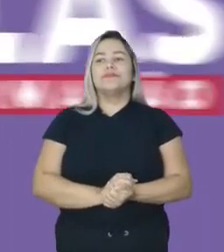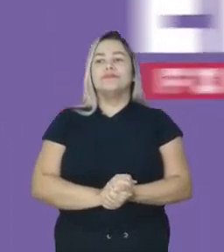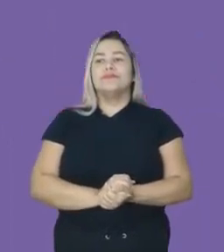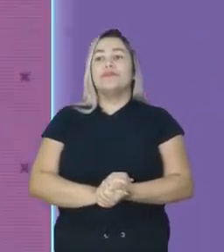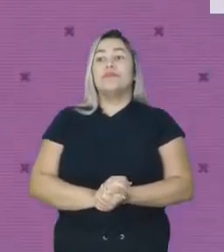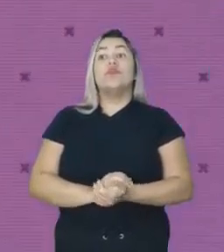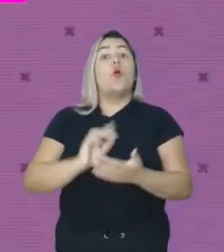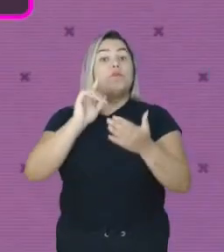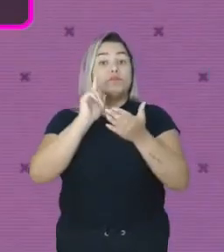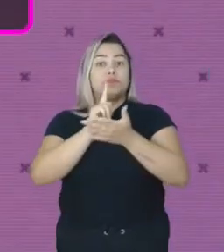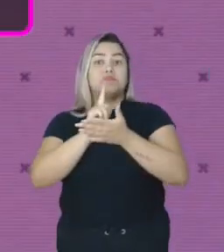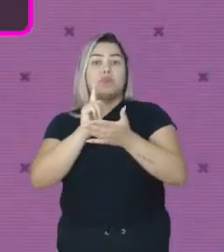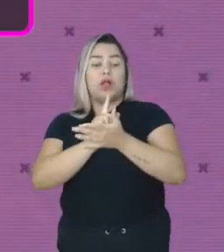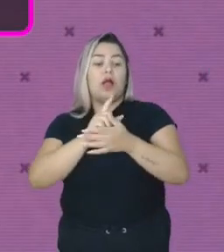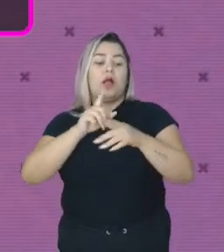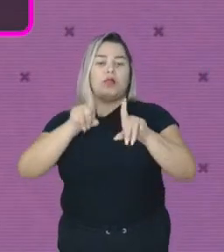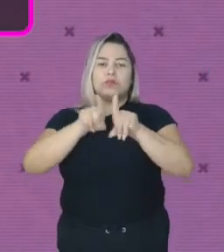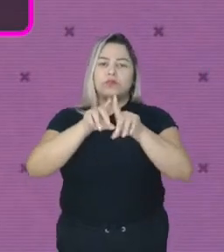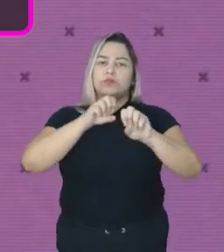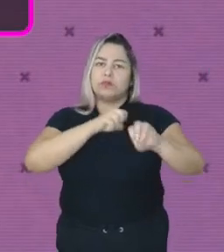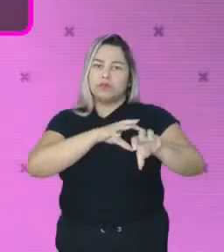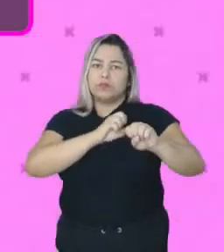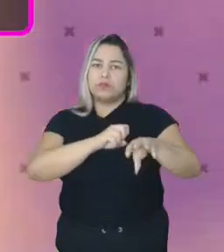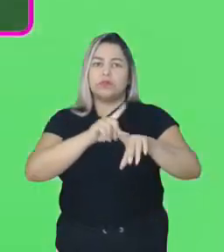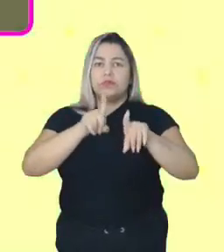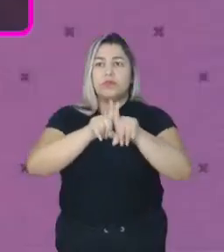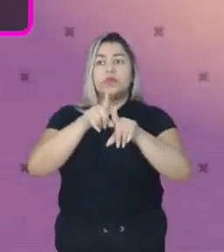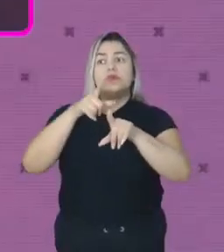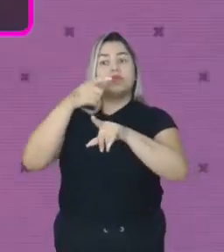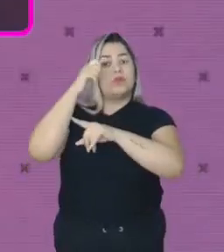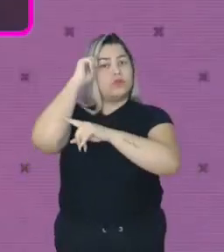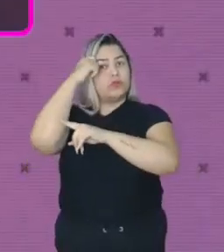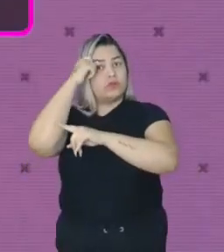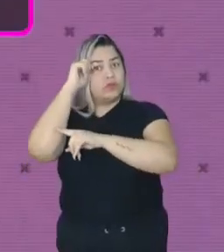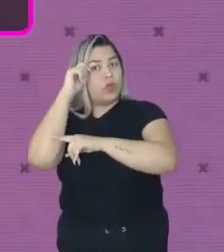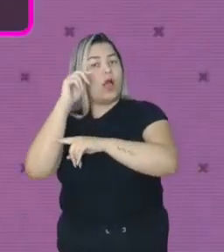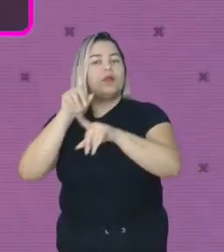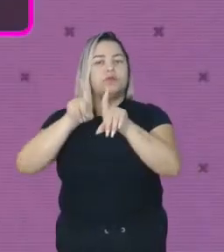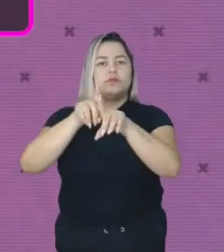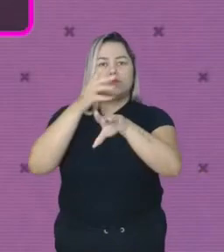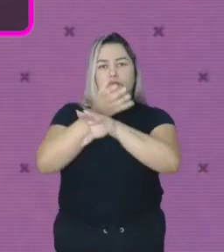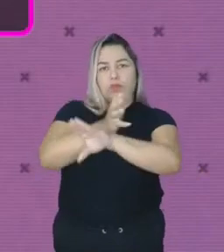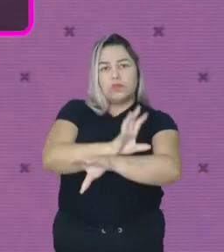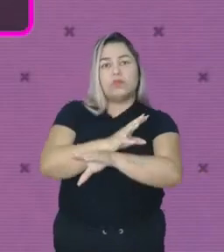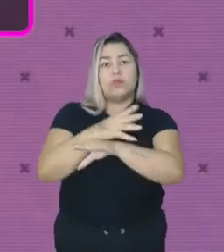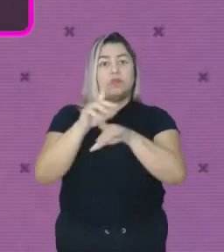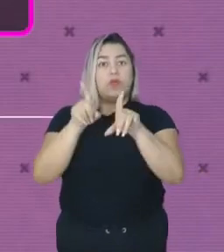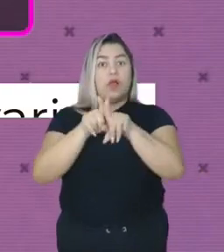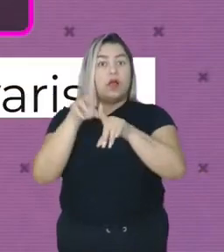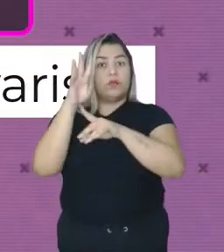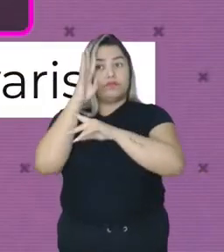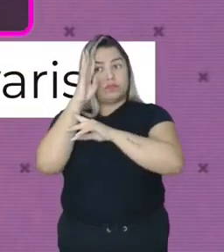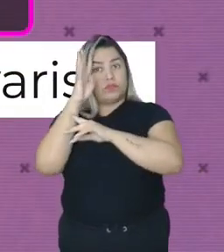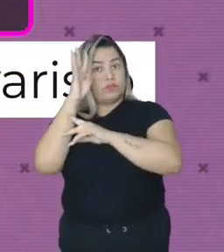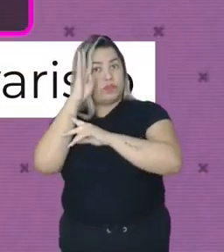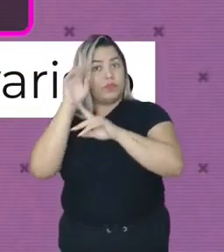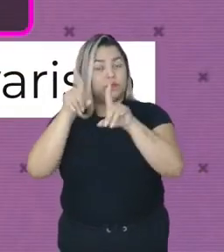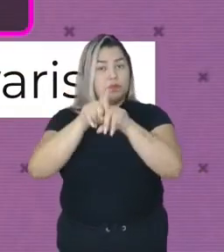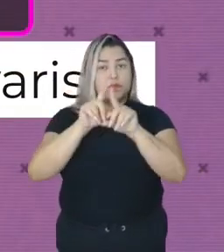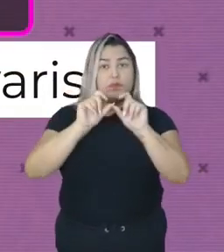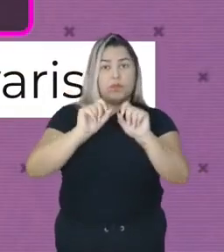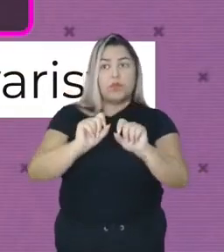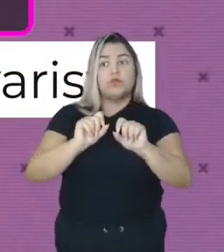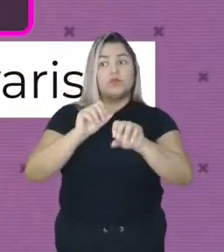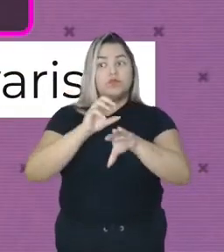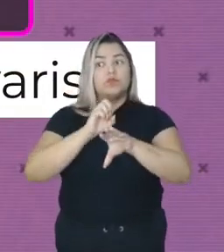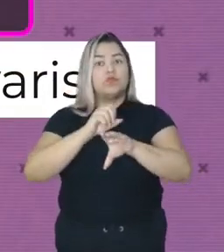O papel da educação na superação do racismo é o tema da aula desta quarta-feira no TV Elas por Elas Formação, com a deputada